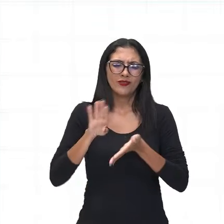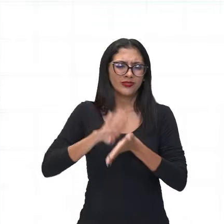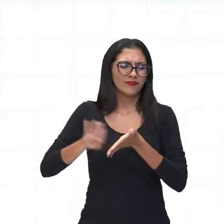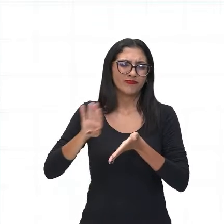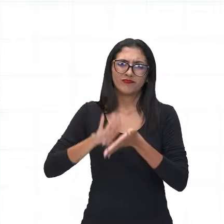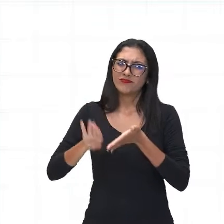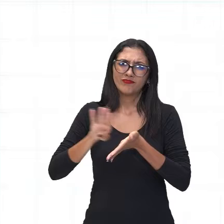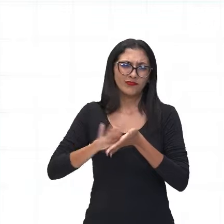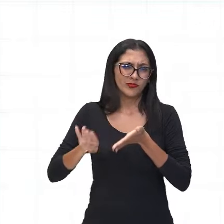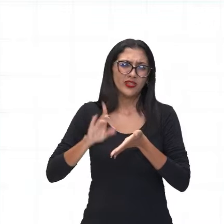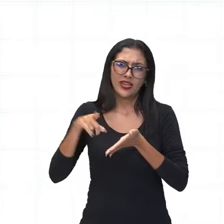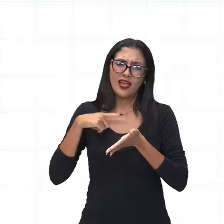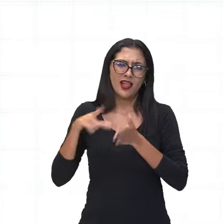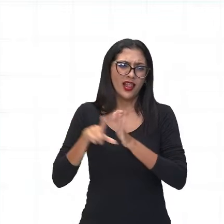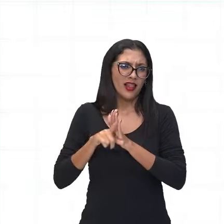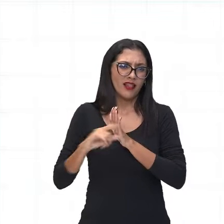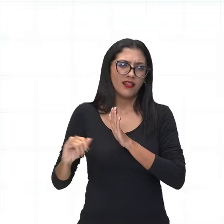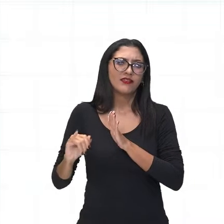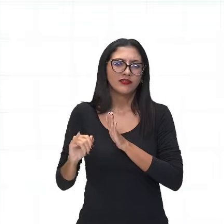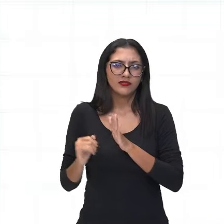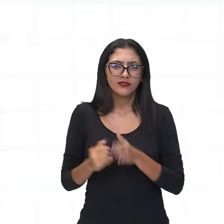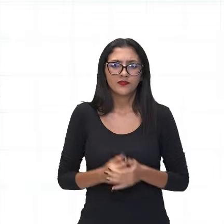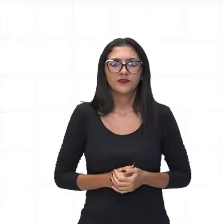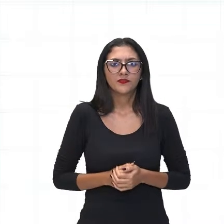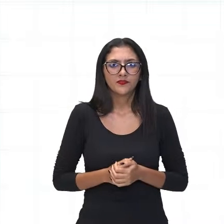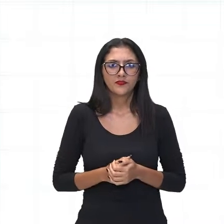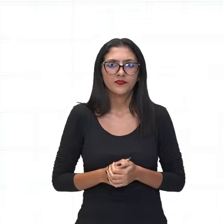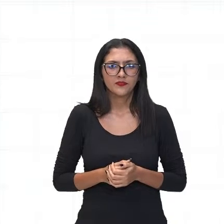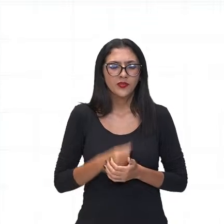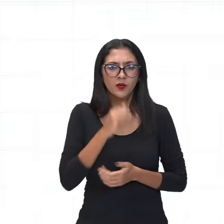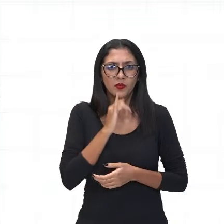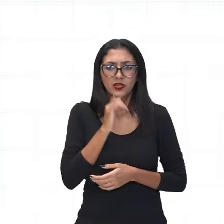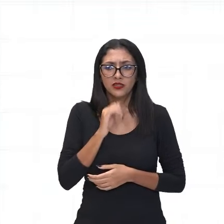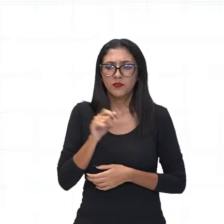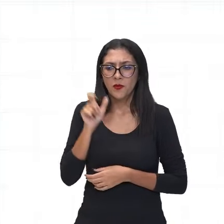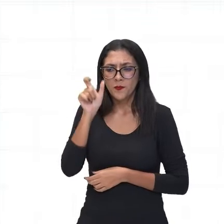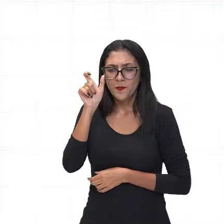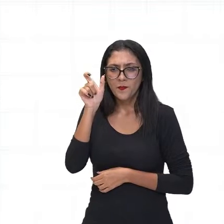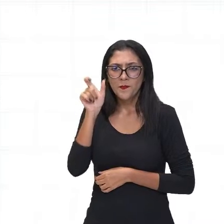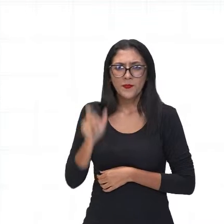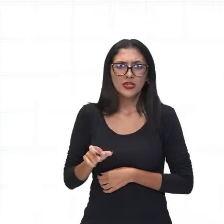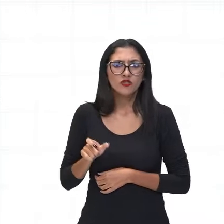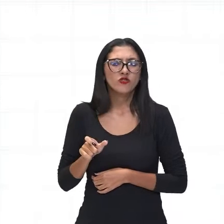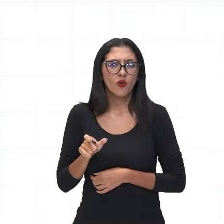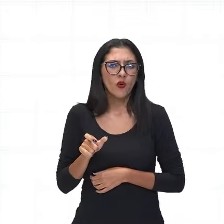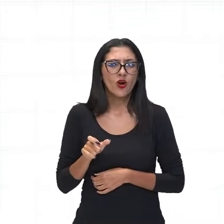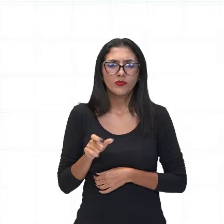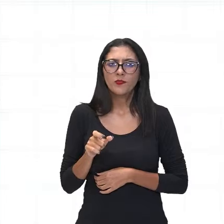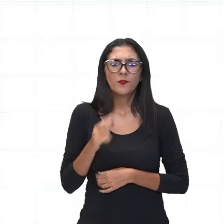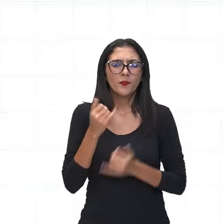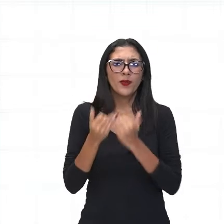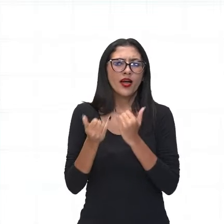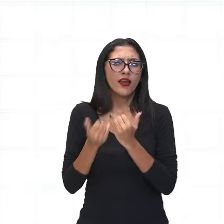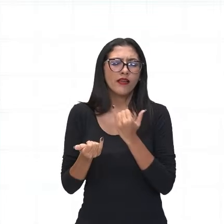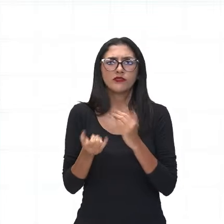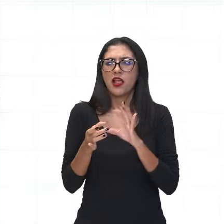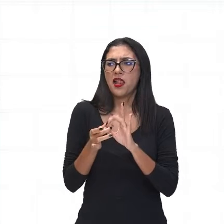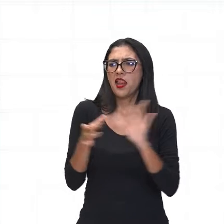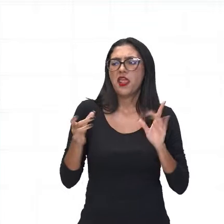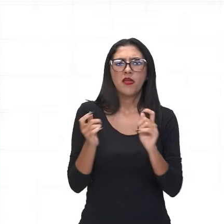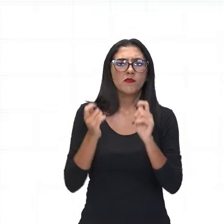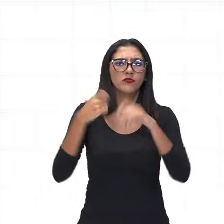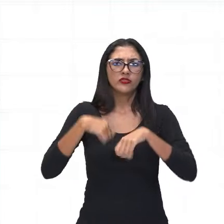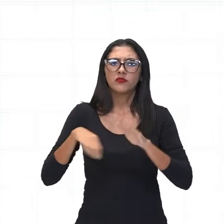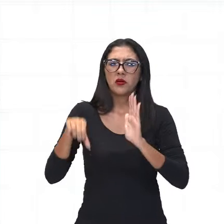absoluta. Essa garantia absoluta da impunidade não deixa de ser um convite às práticas criminosas e, por isso